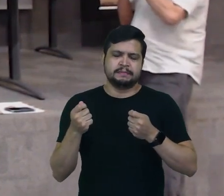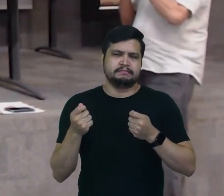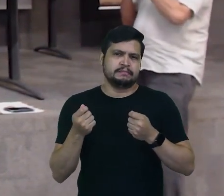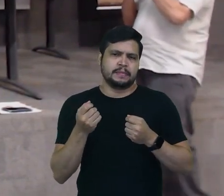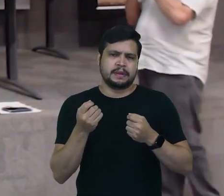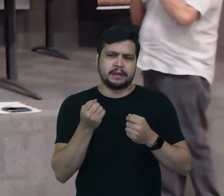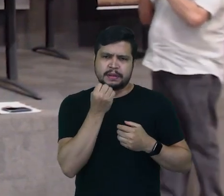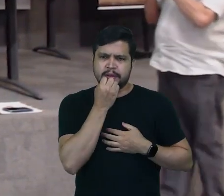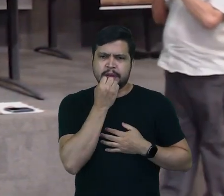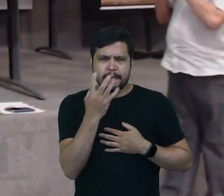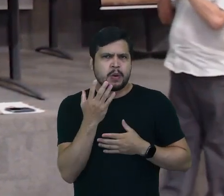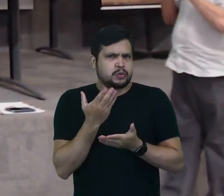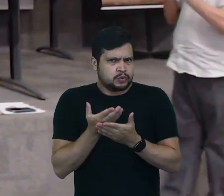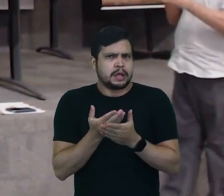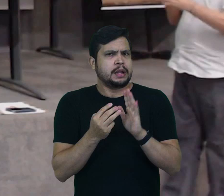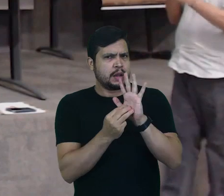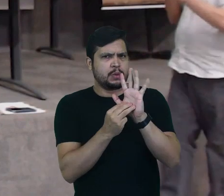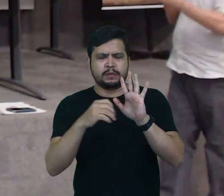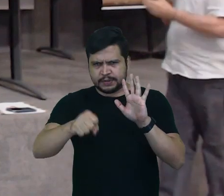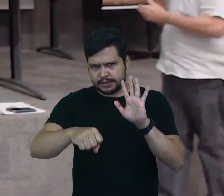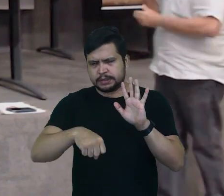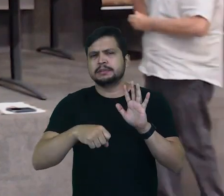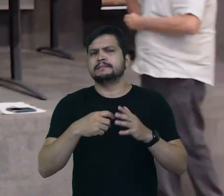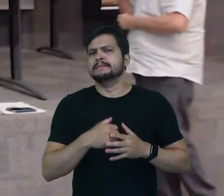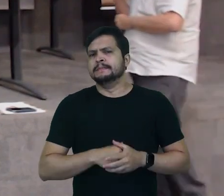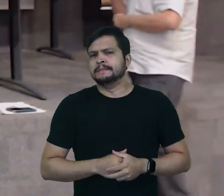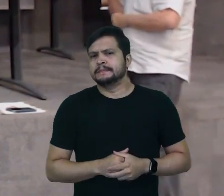que vale a pena, né? Vale a pena a gente estar na UVA.